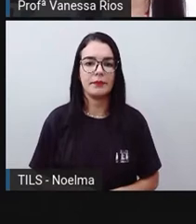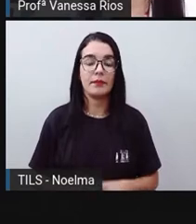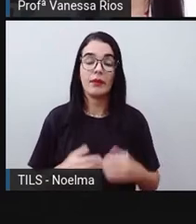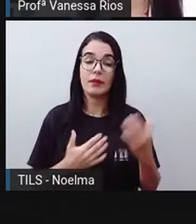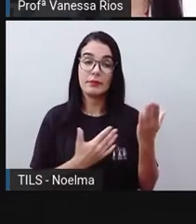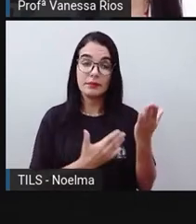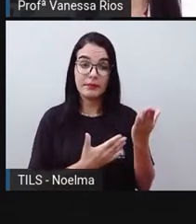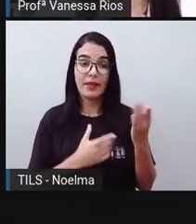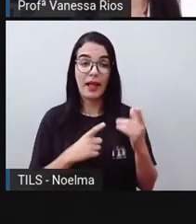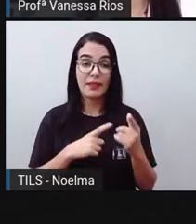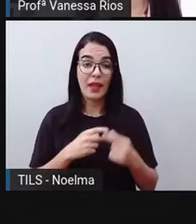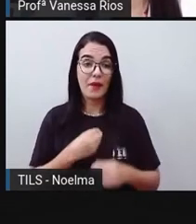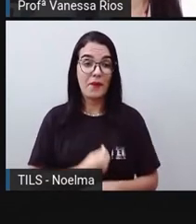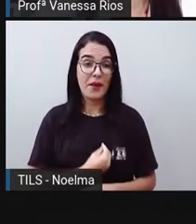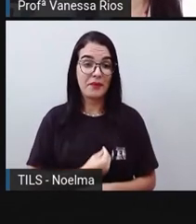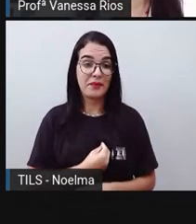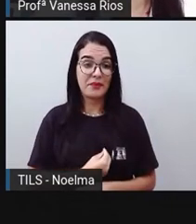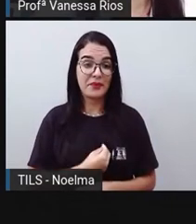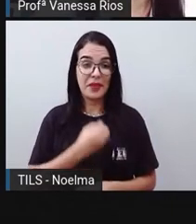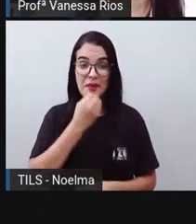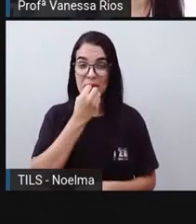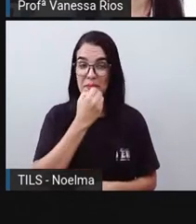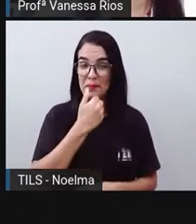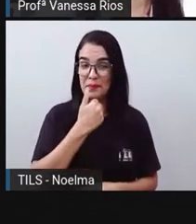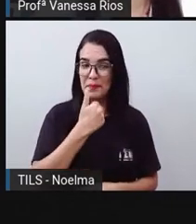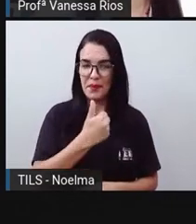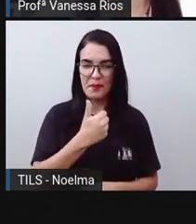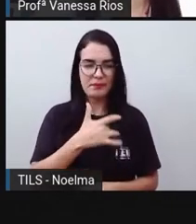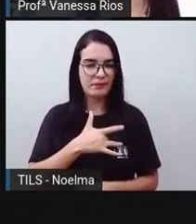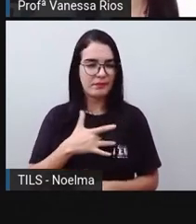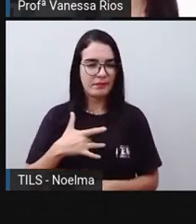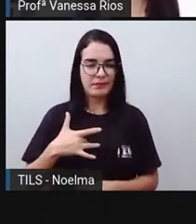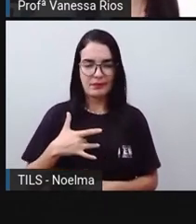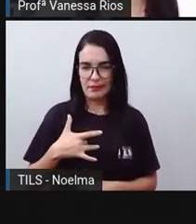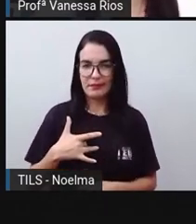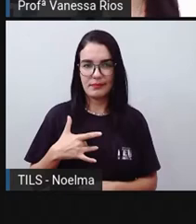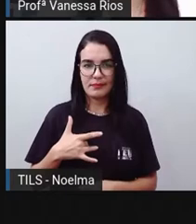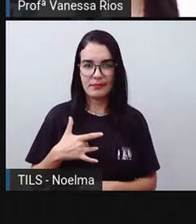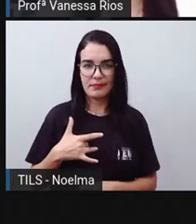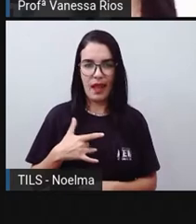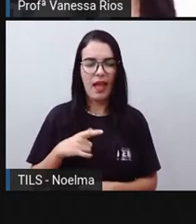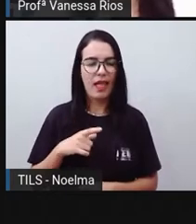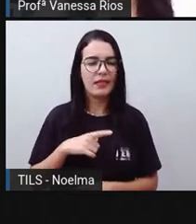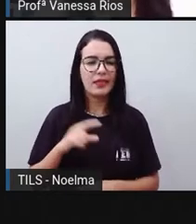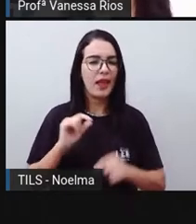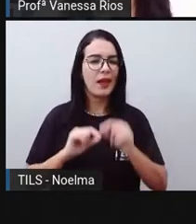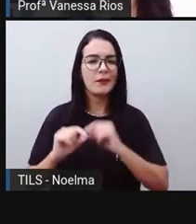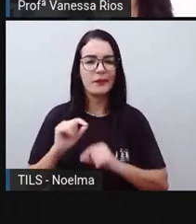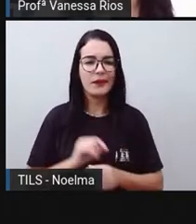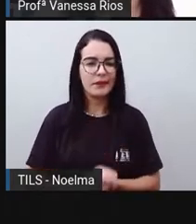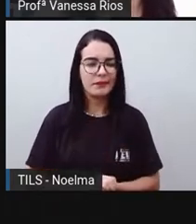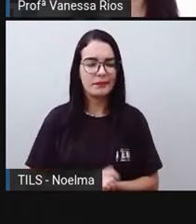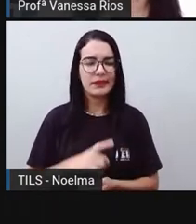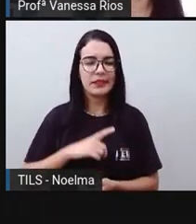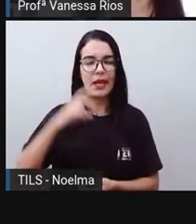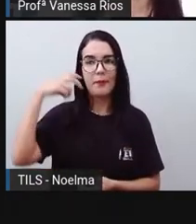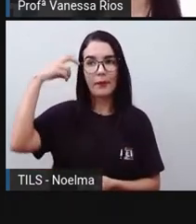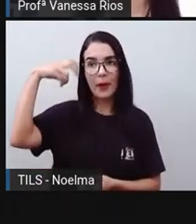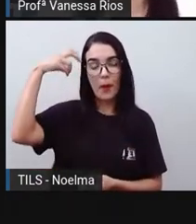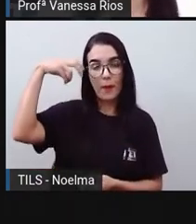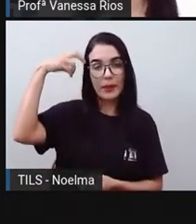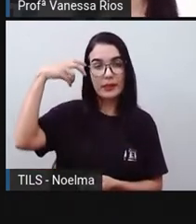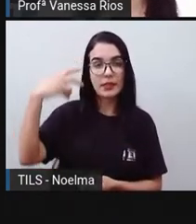E aí, para ter uma vida saudável, né? Aí, além aí dessa preocupação com a alimentação,